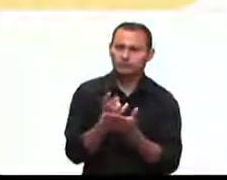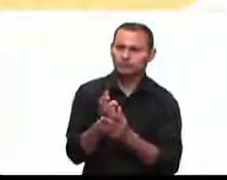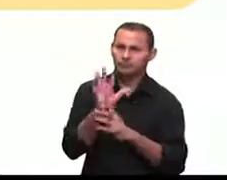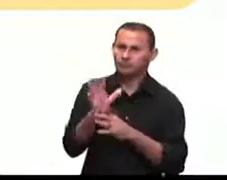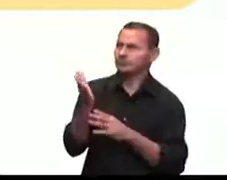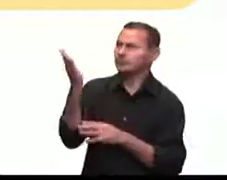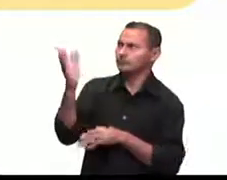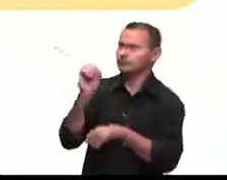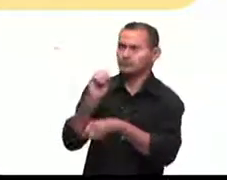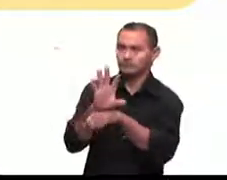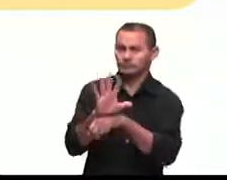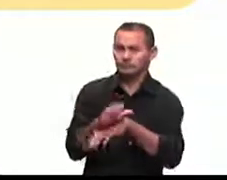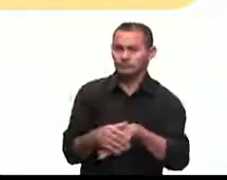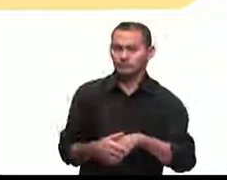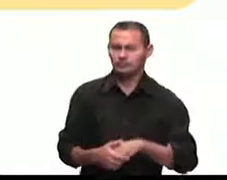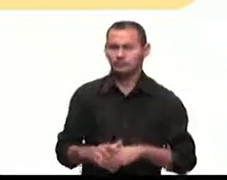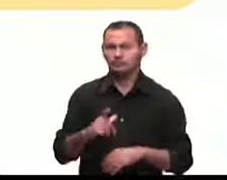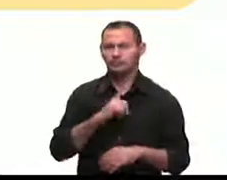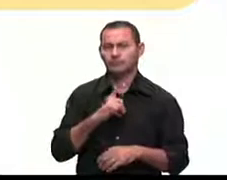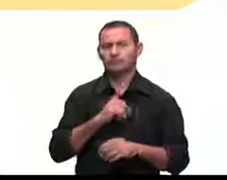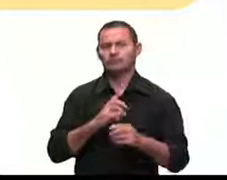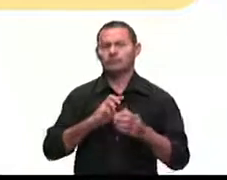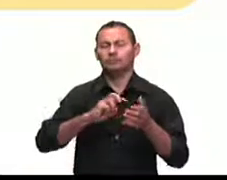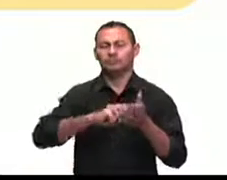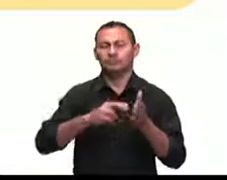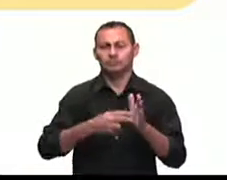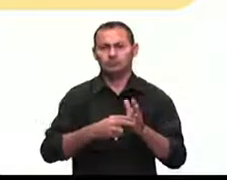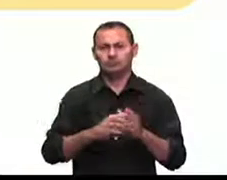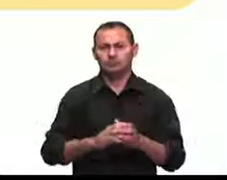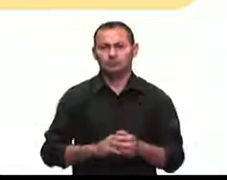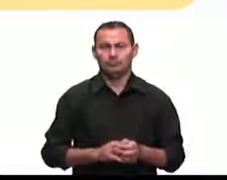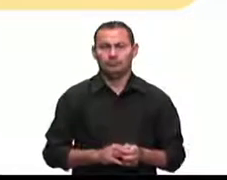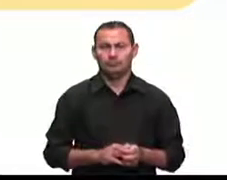o quadro, temos o conceito.